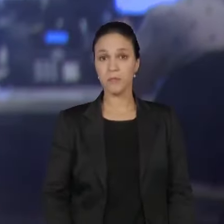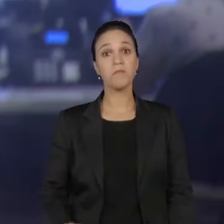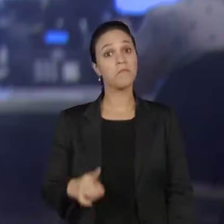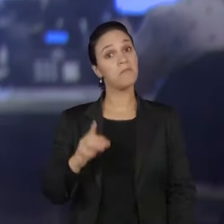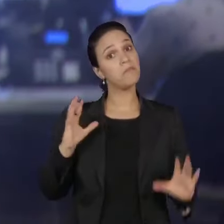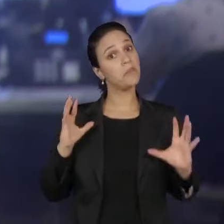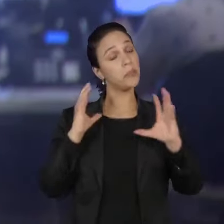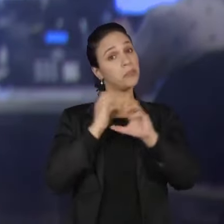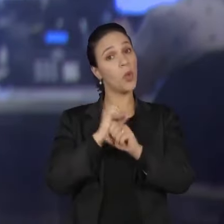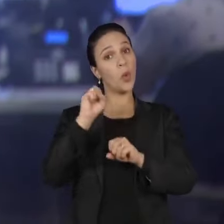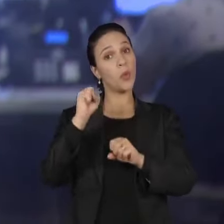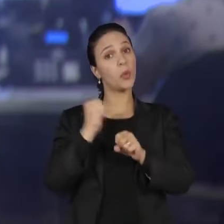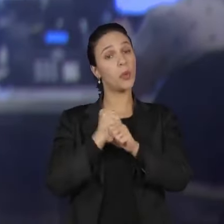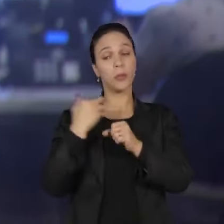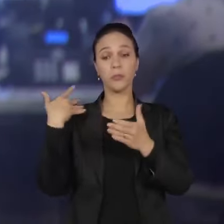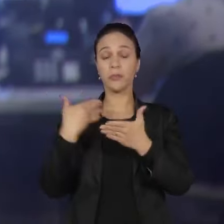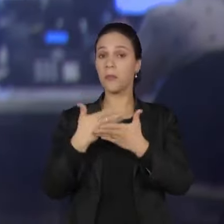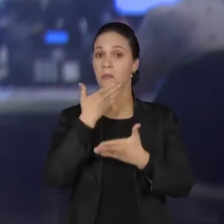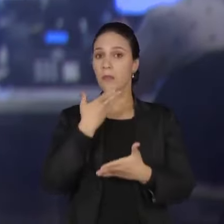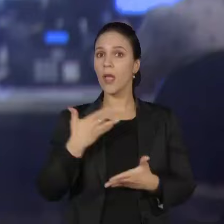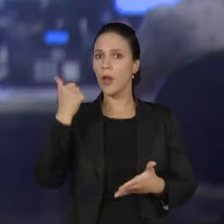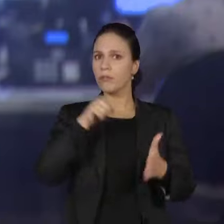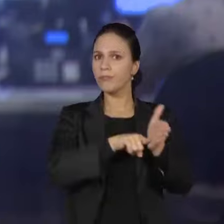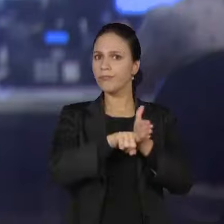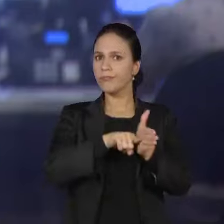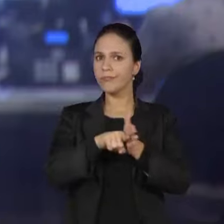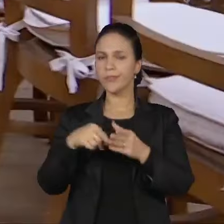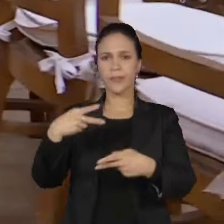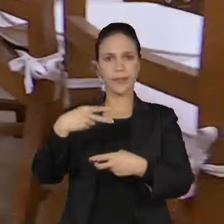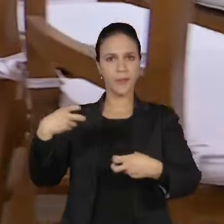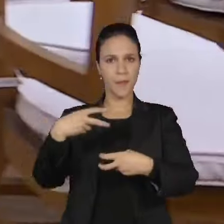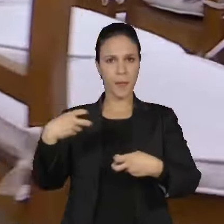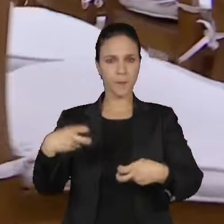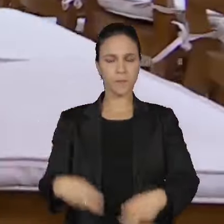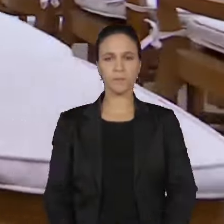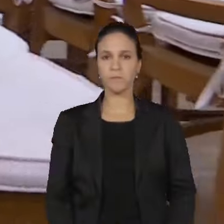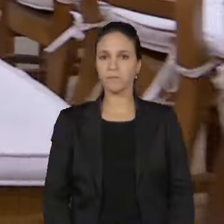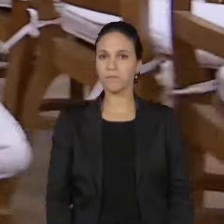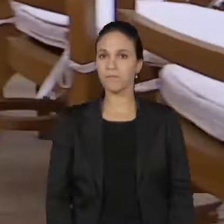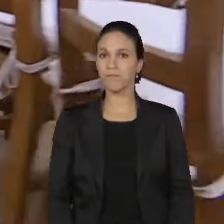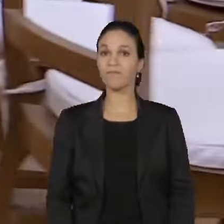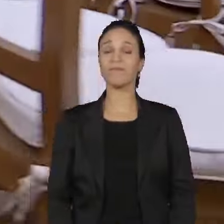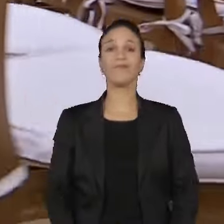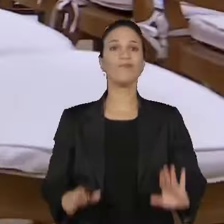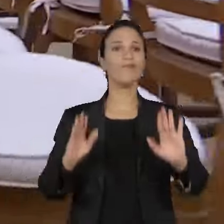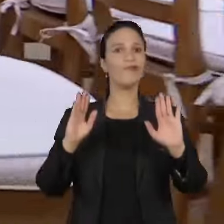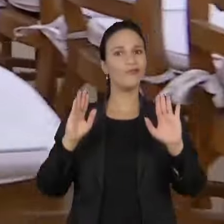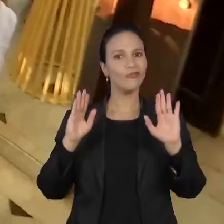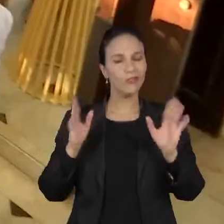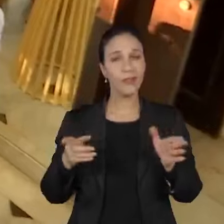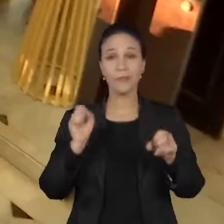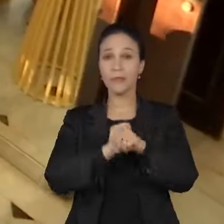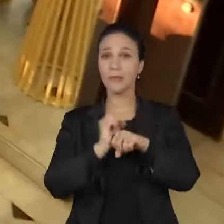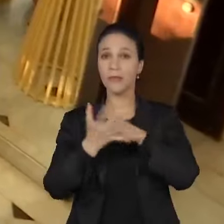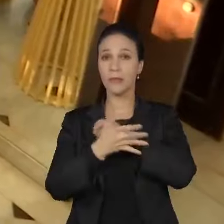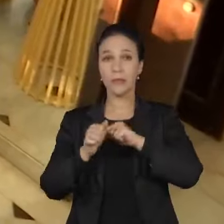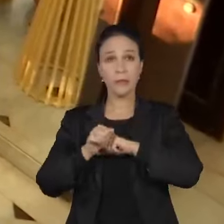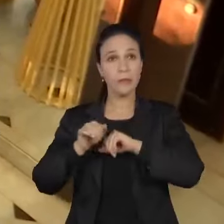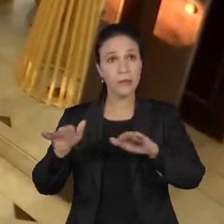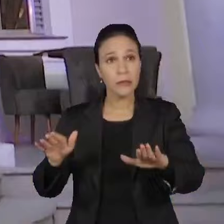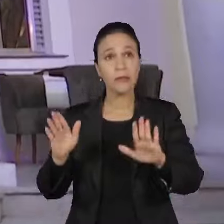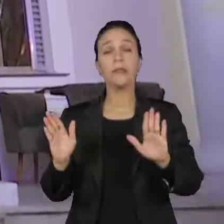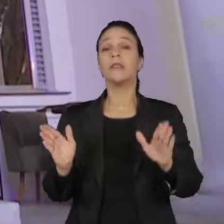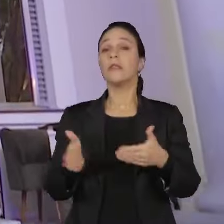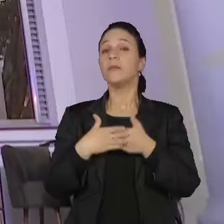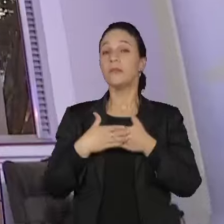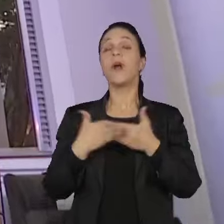melhor em 8 anos, de acordo com pesquisa do Sebrae. Depois da paradeira na pandemia, o negócio